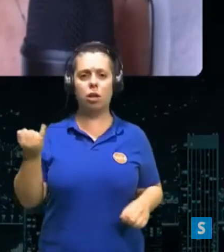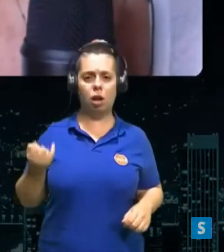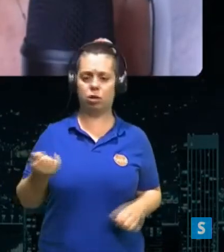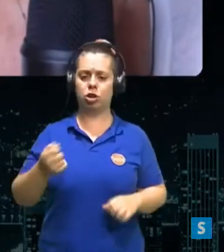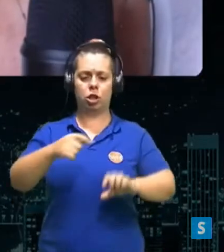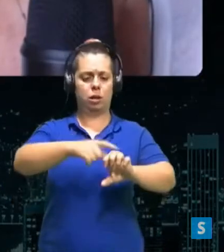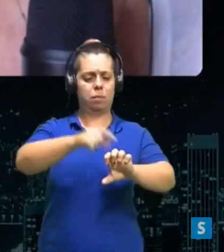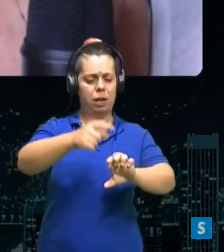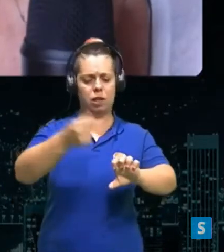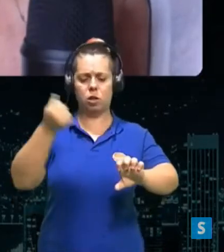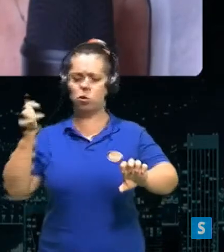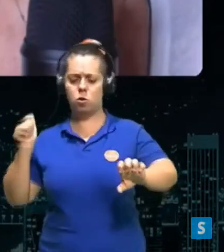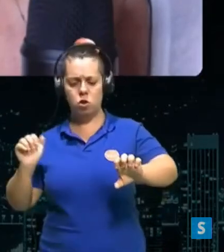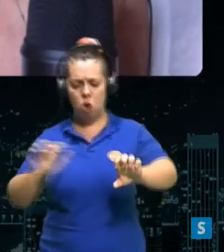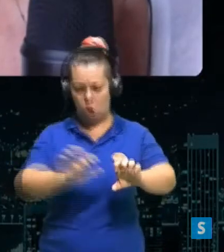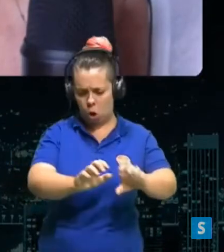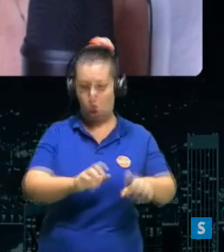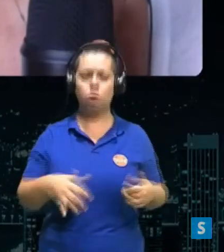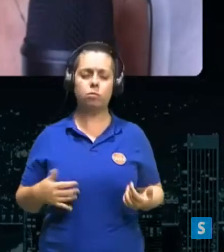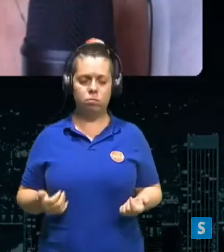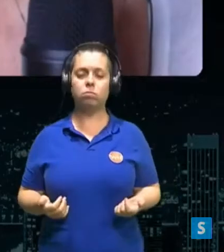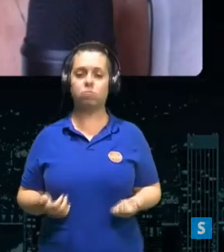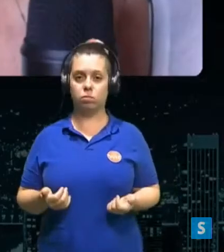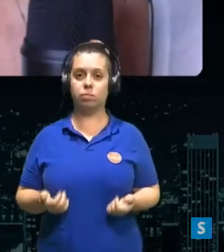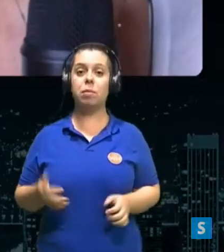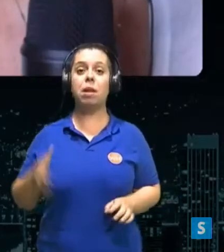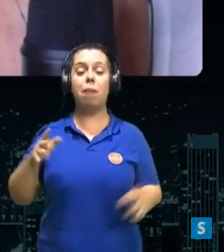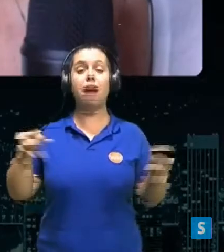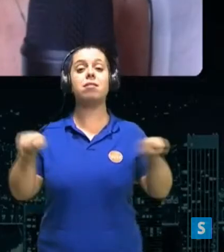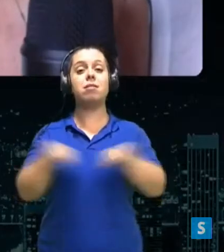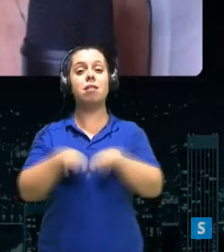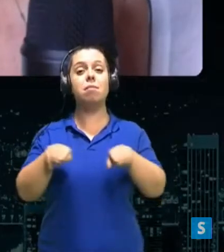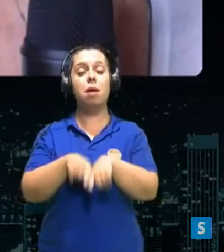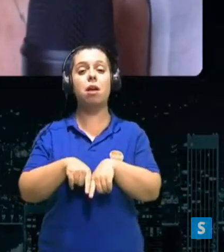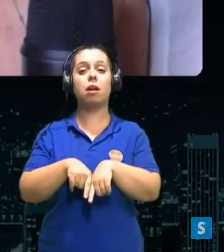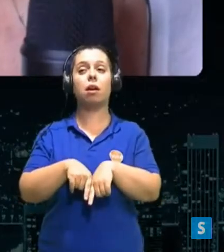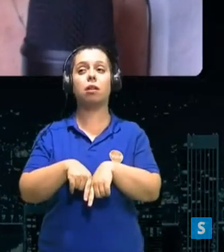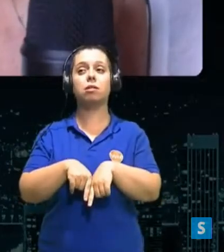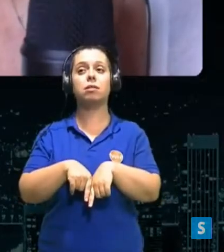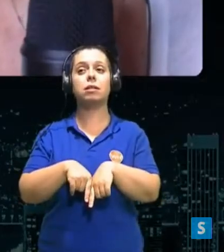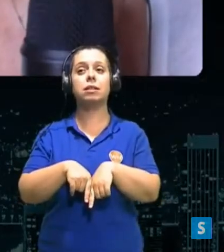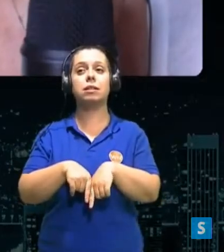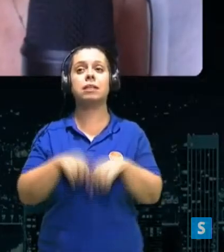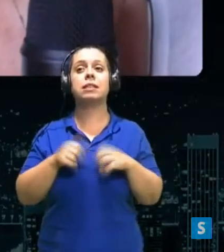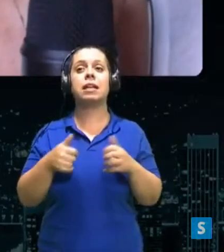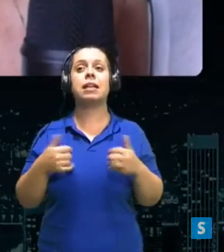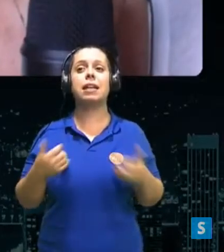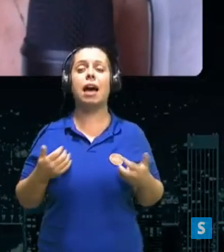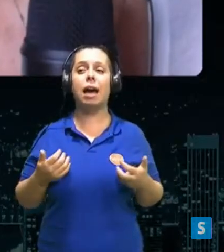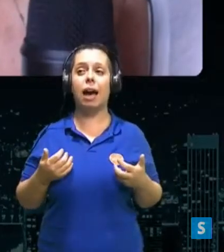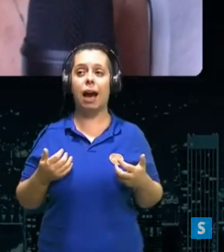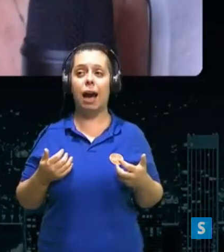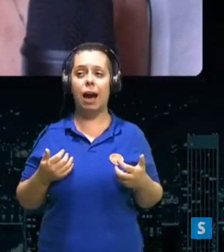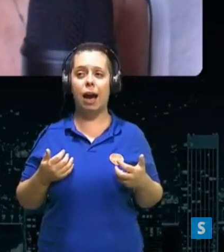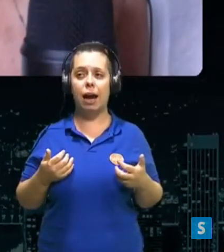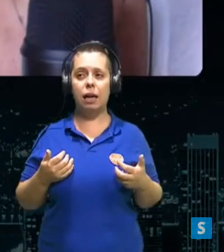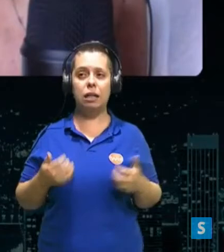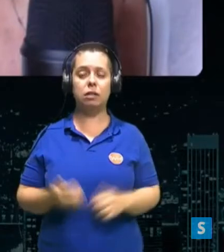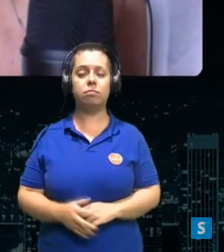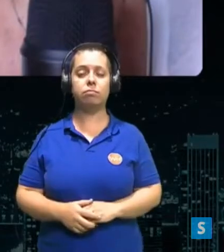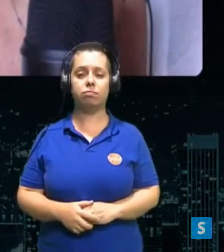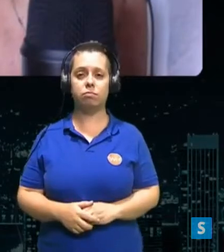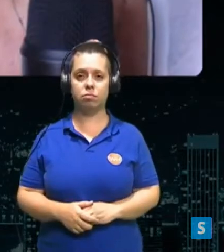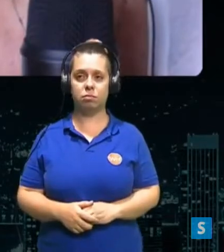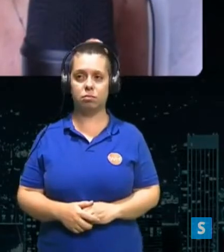empreendedores novos negócios que estão fazendo as coisas diferentes mas a gente também quer quem sabe perguntar para esses que